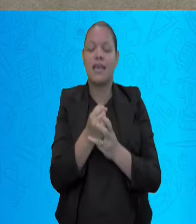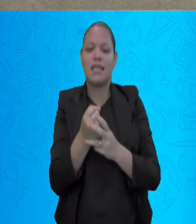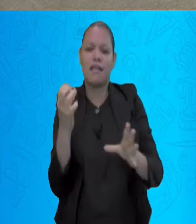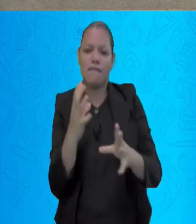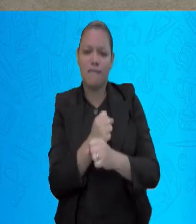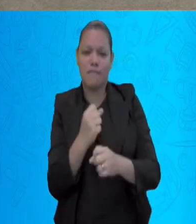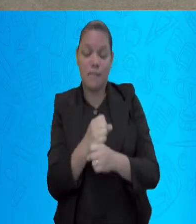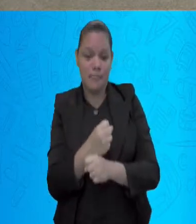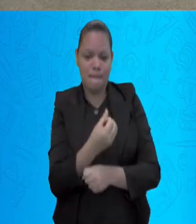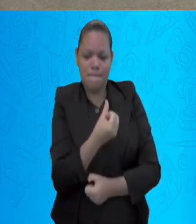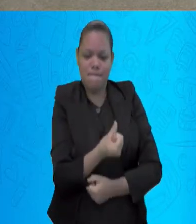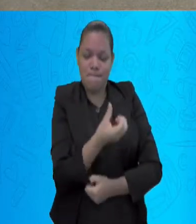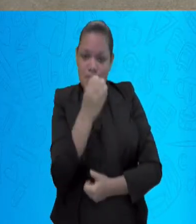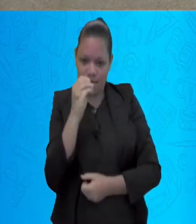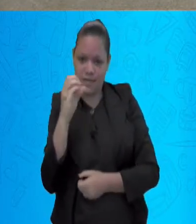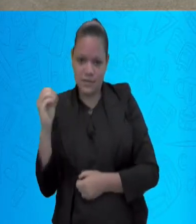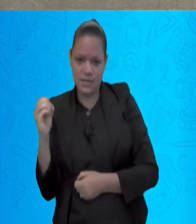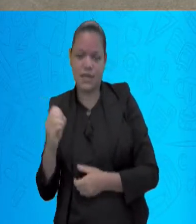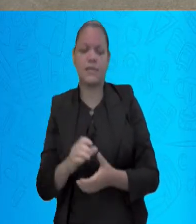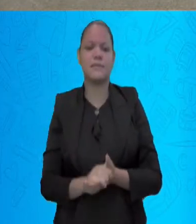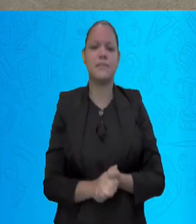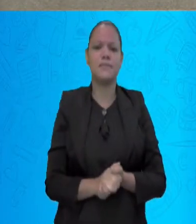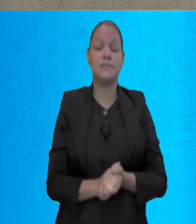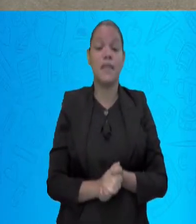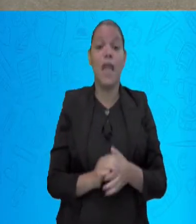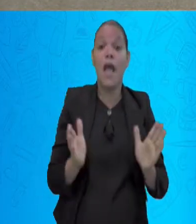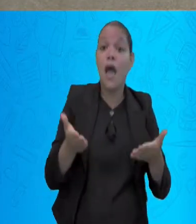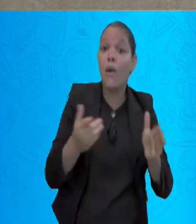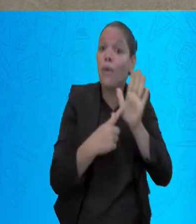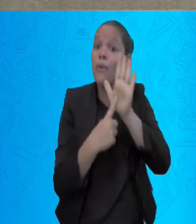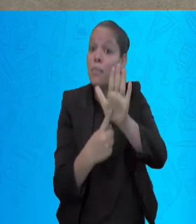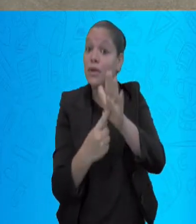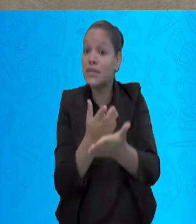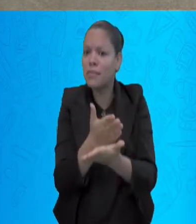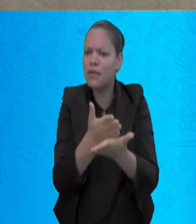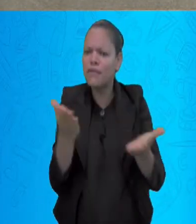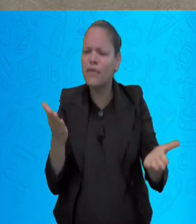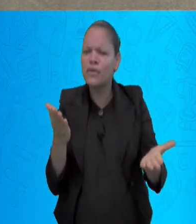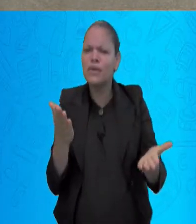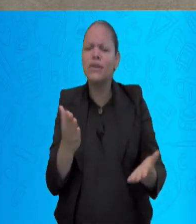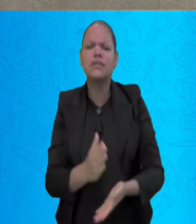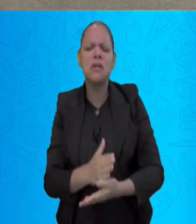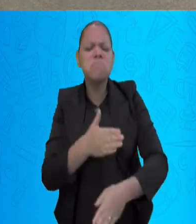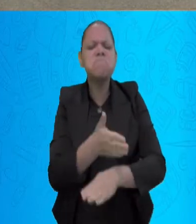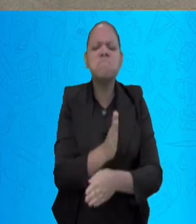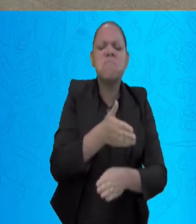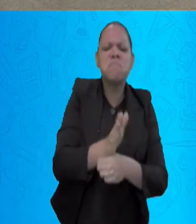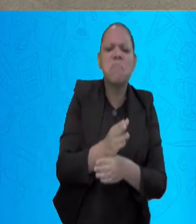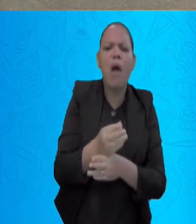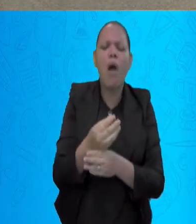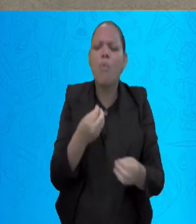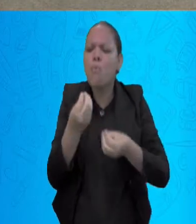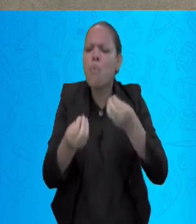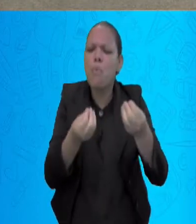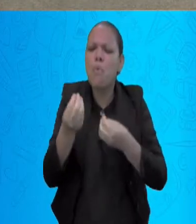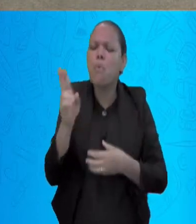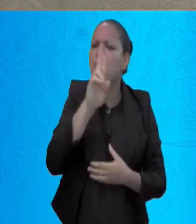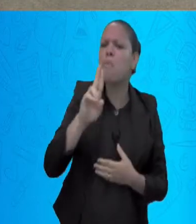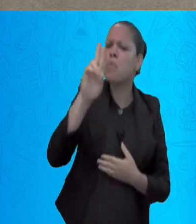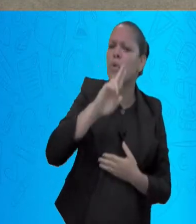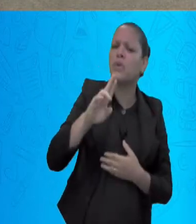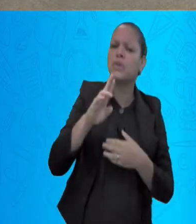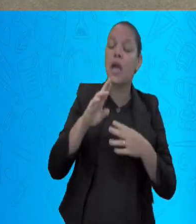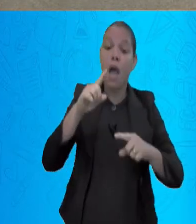10. Agora eu vou apresentar para vocês, na prática, como utilizar esse material dourado, usando